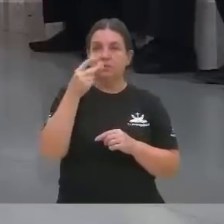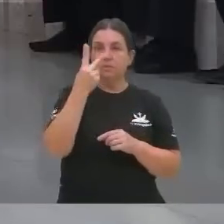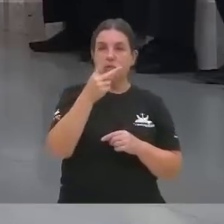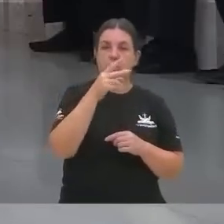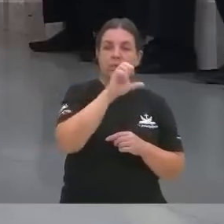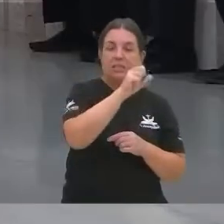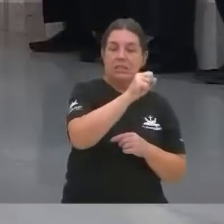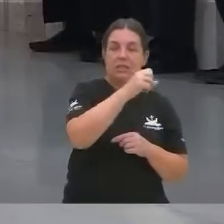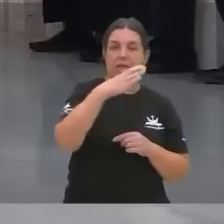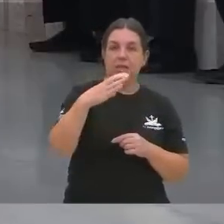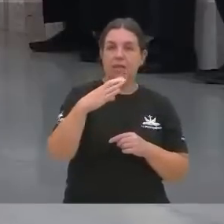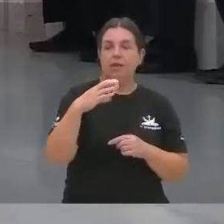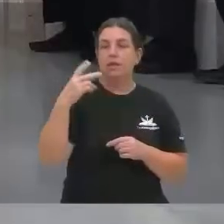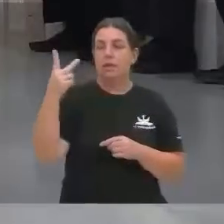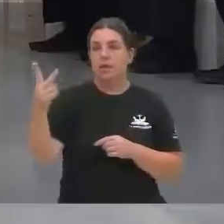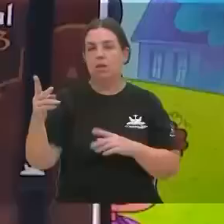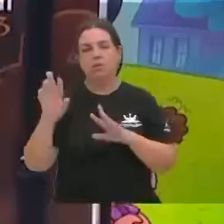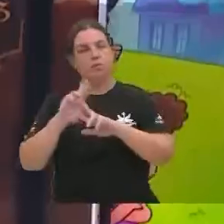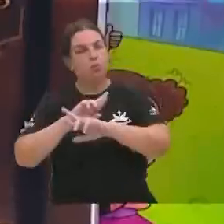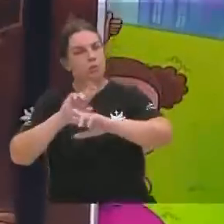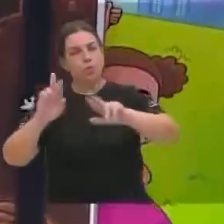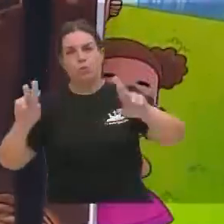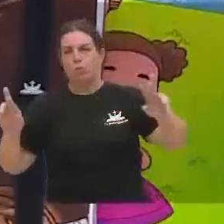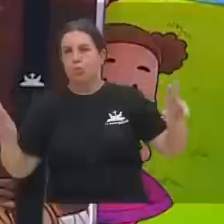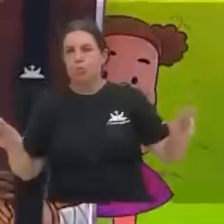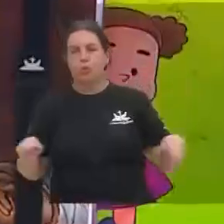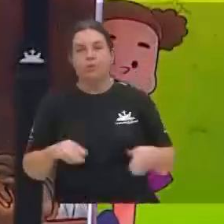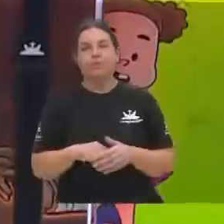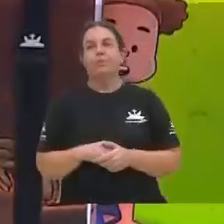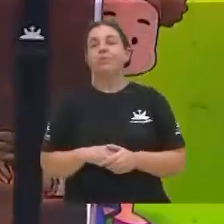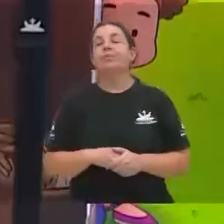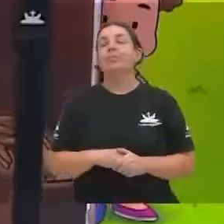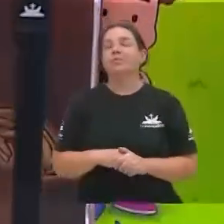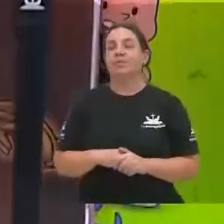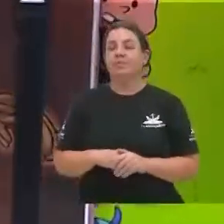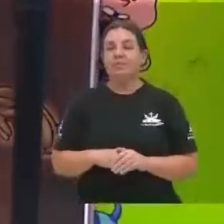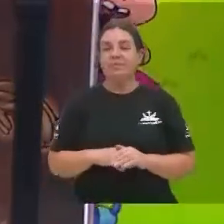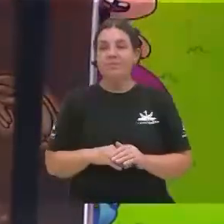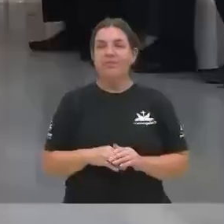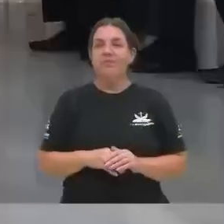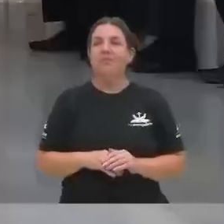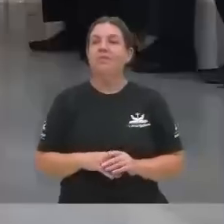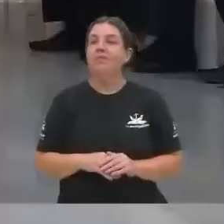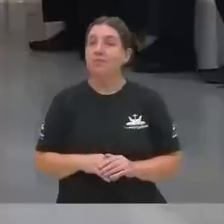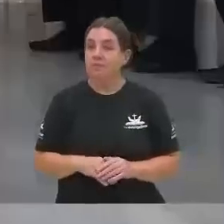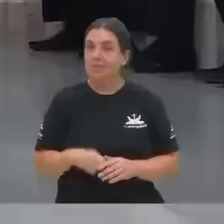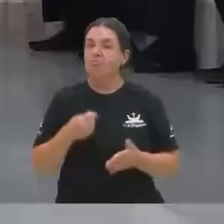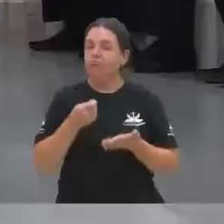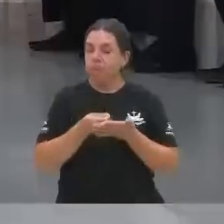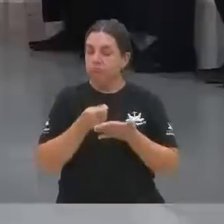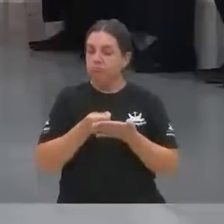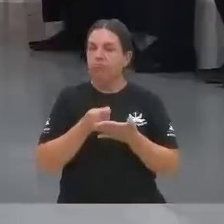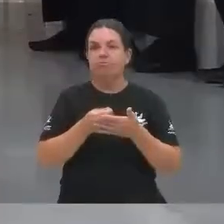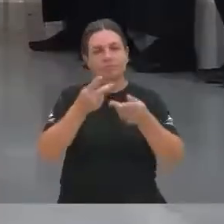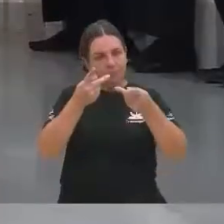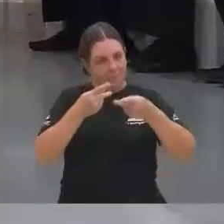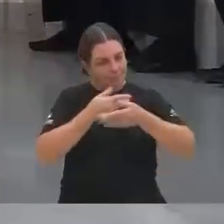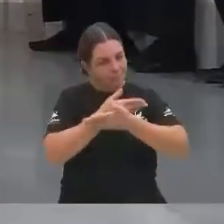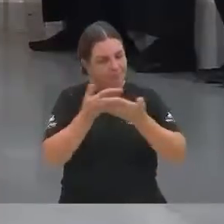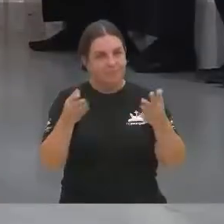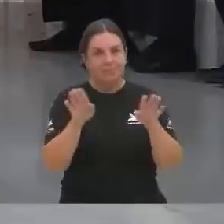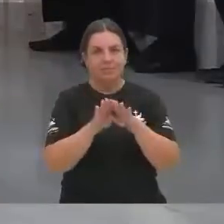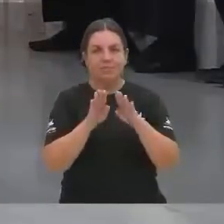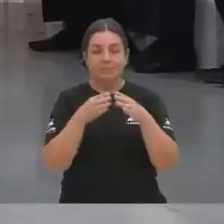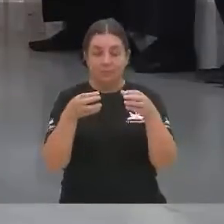Mais Sergipe Alagoas Pará Rio Grande do Norte Paraíba eu insisto e Convido os grupos